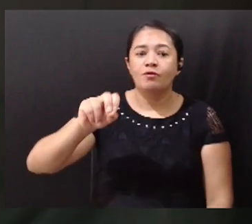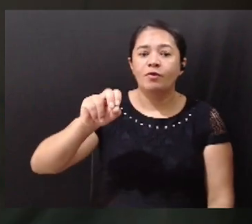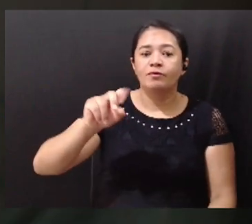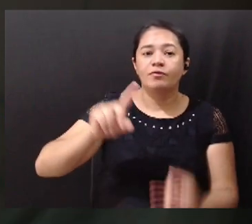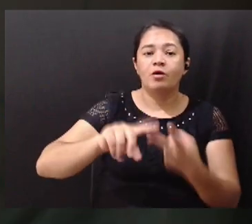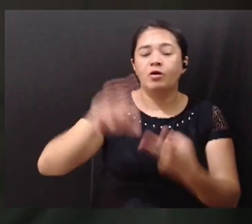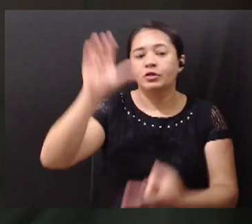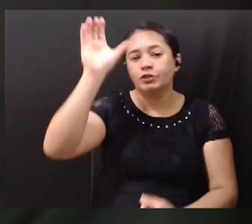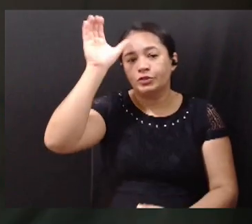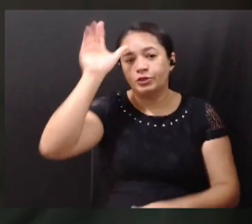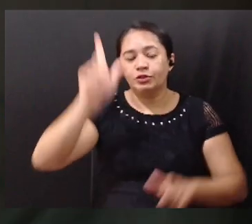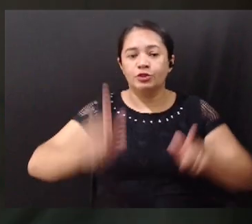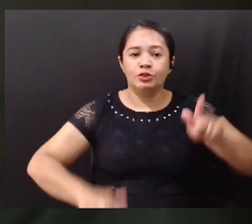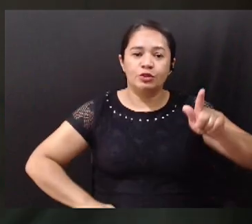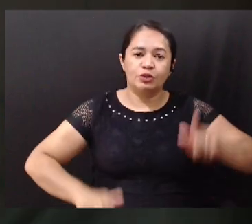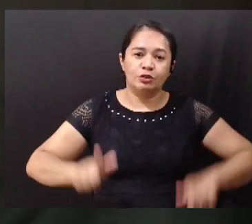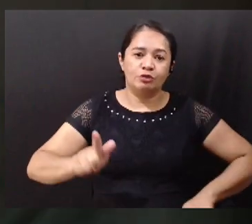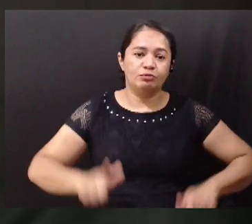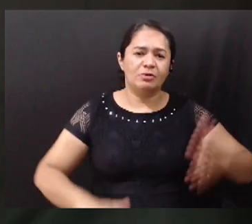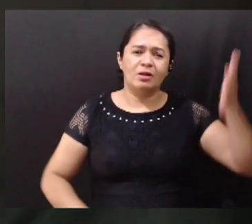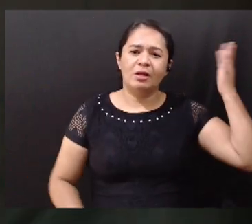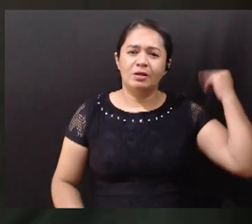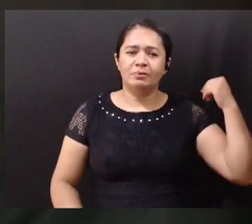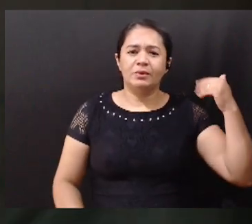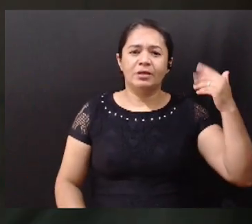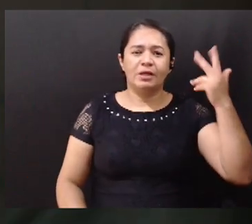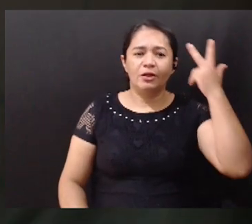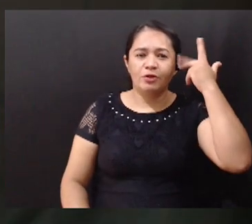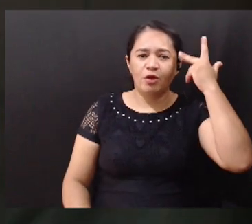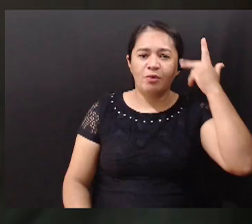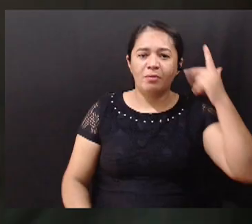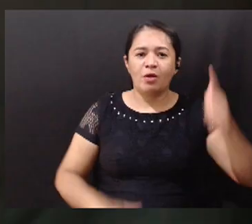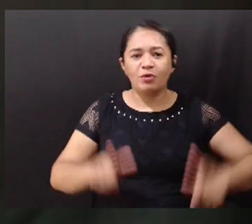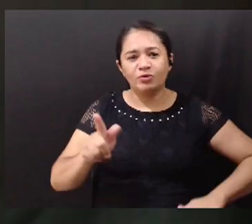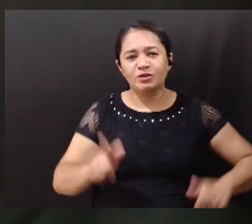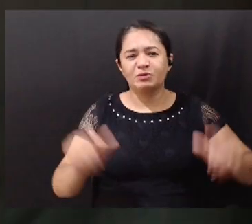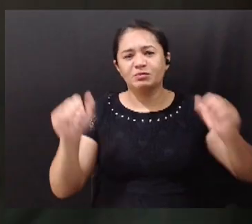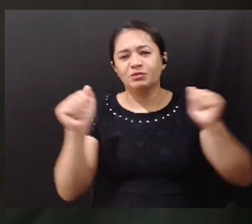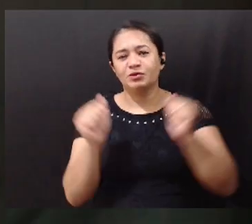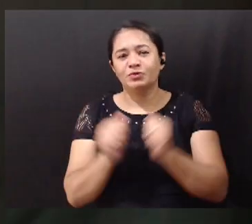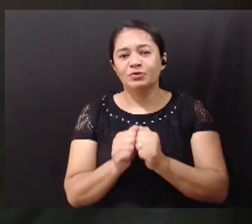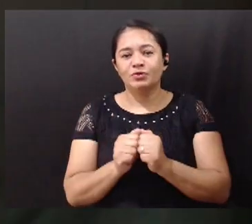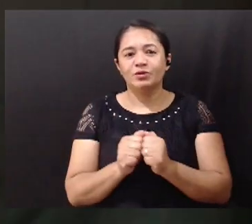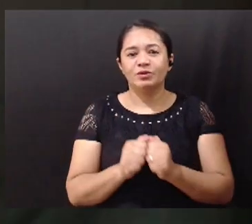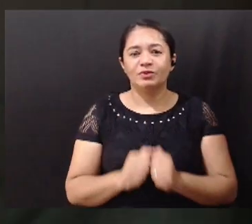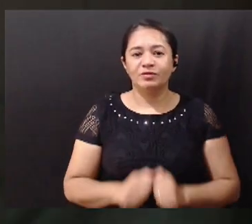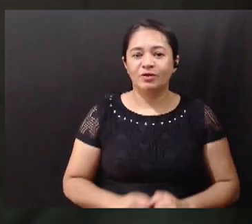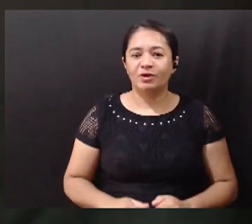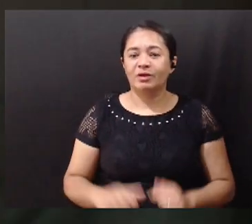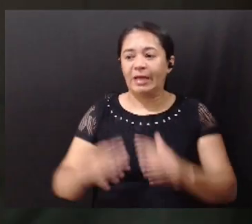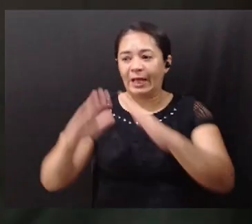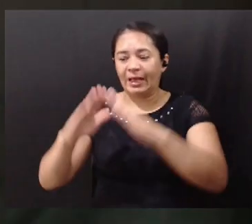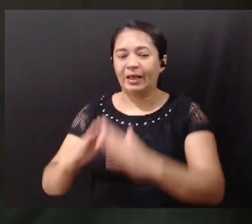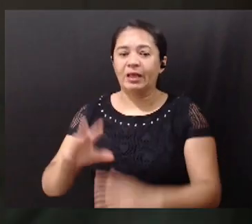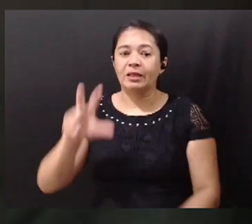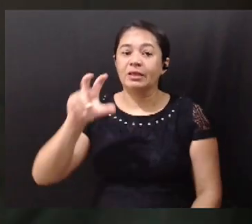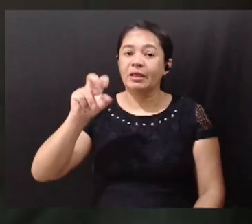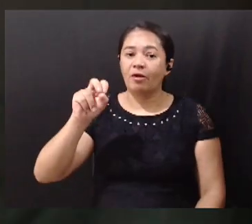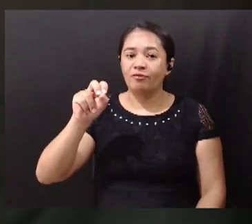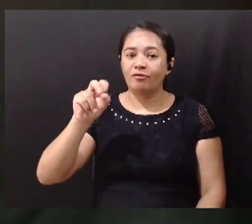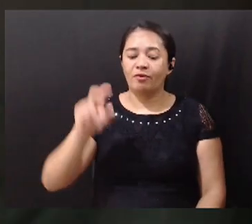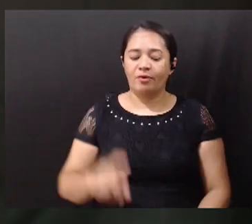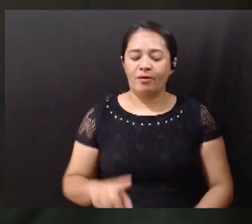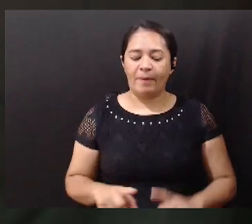muito comum, quando eu era criança, os primos todos se reunirem, né? E ficar na casa da avó, de repente, né? Mas tem